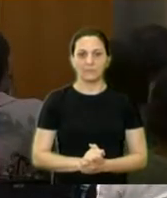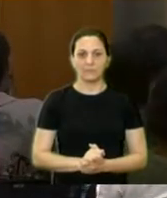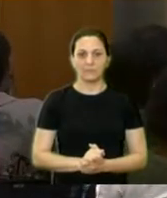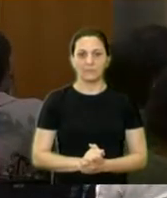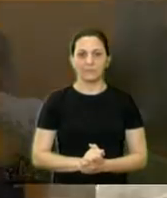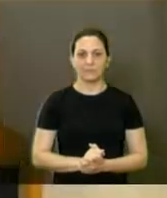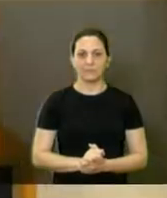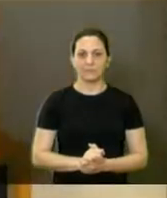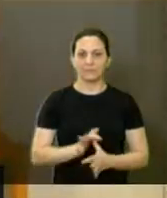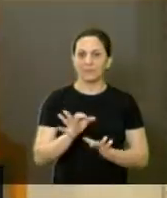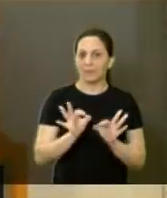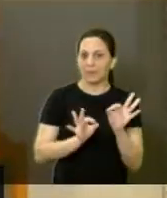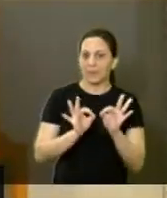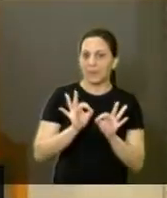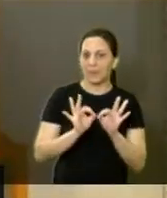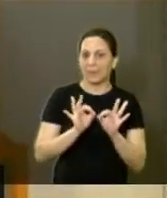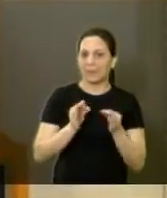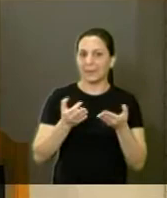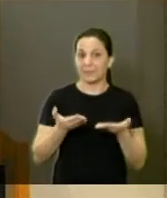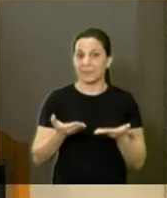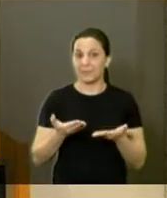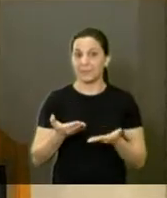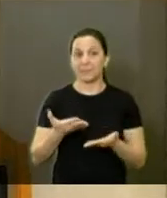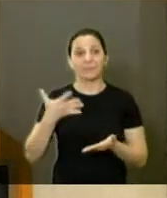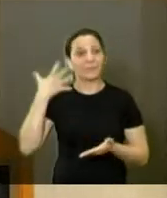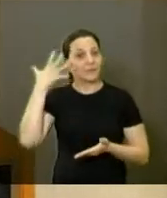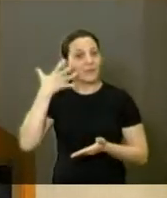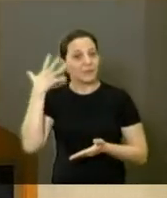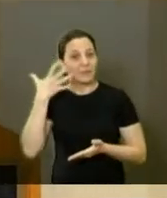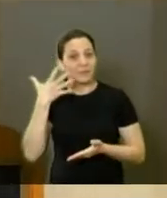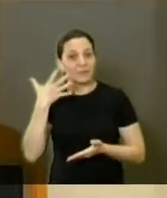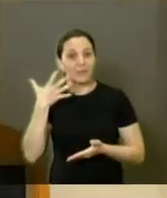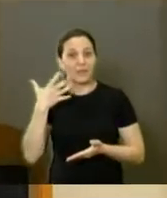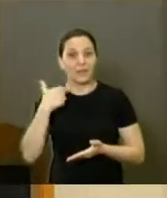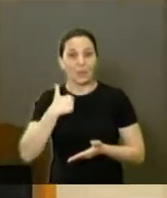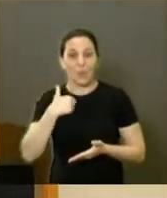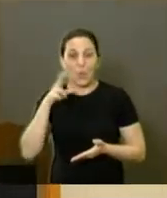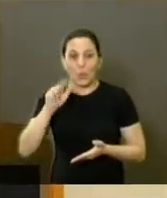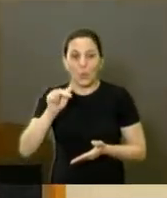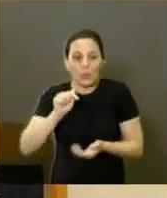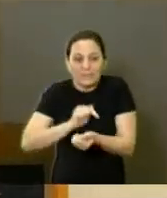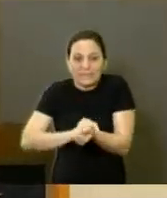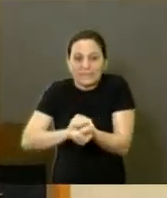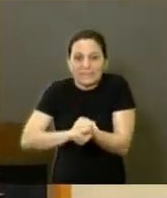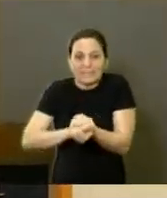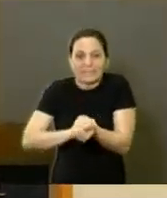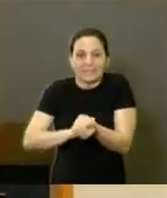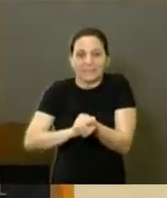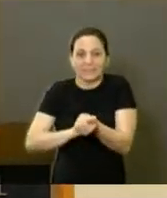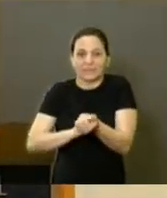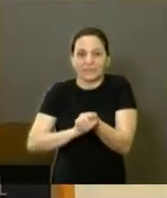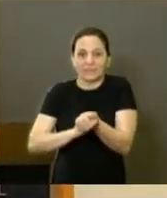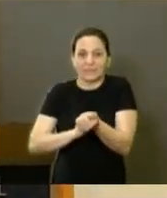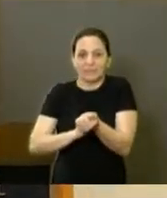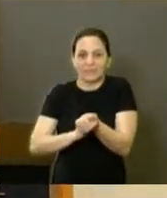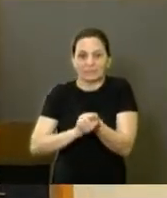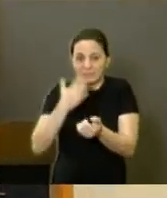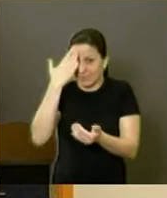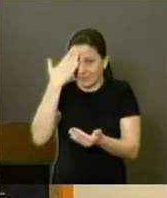Deixa eu me ajeitar aqui só um pouquinho. Estava falando ali para o vereador Lapena que acho que eu nunca fiquei tão nervoso na vida. Né? Seguramente nunca fiquei.